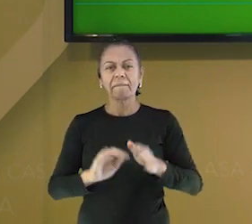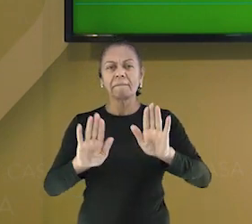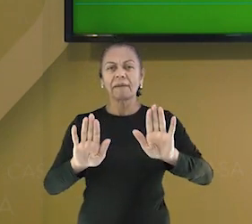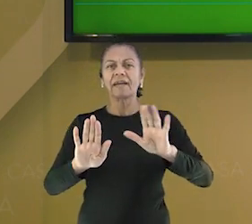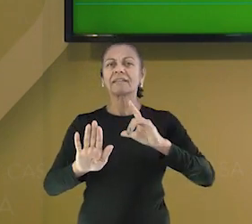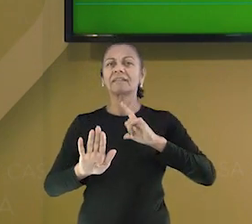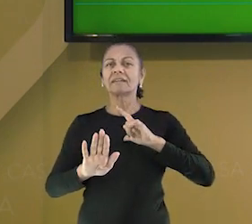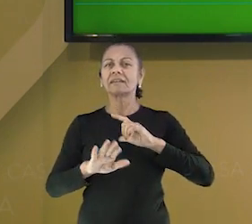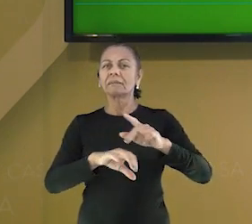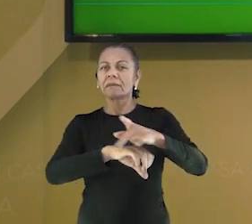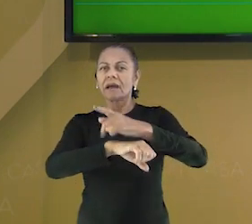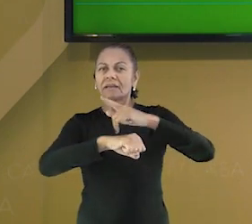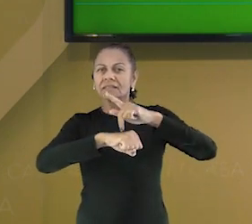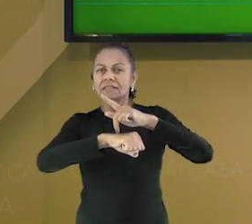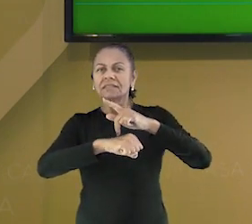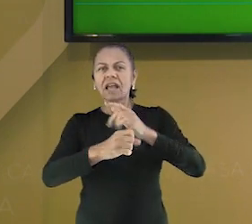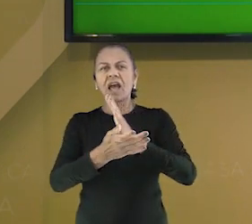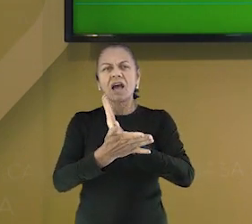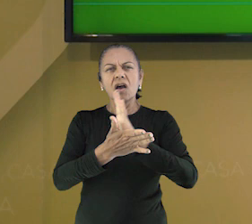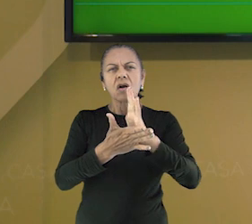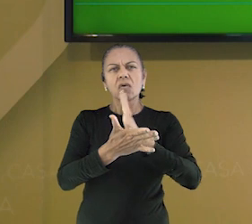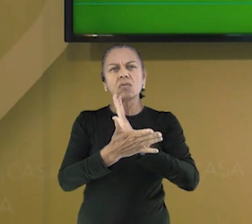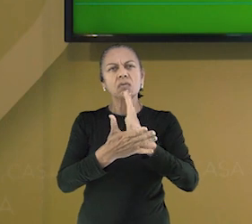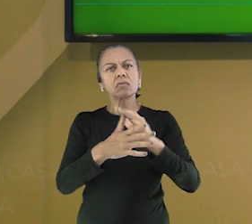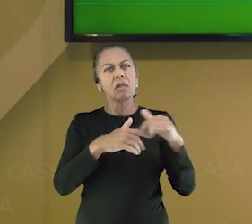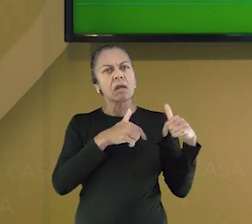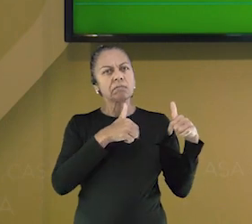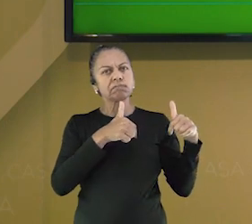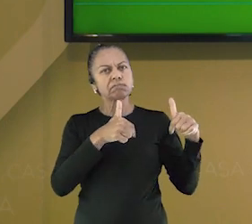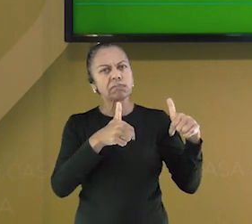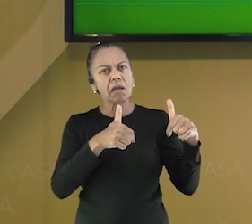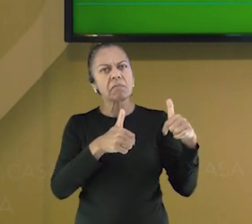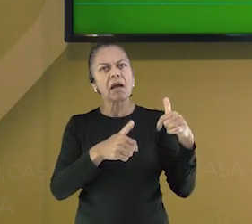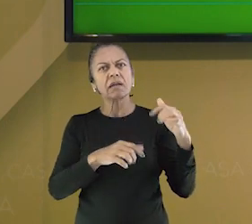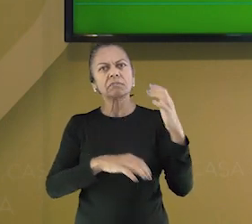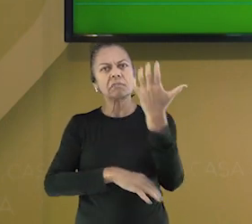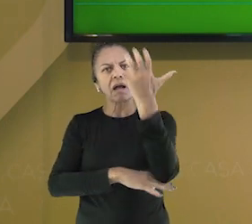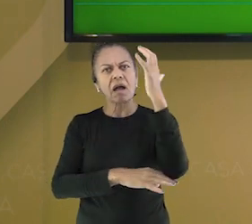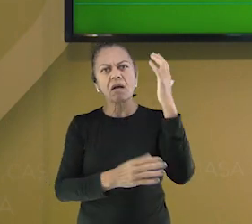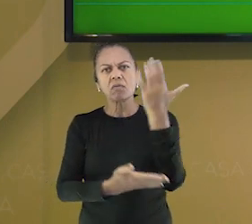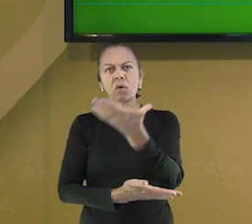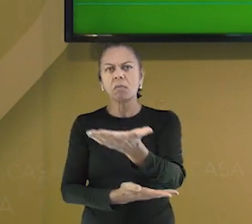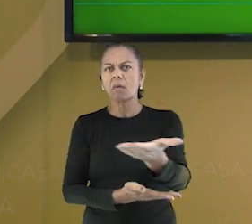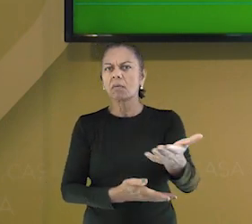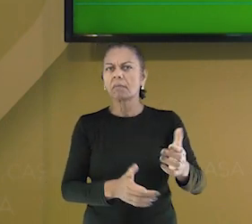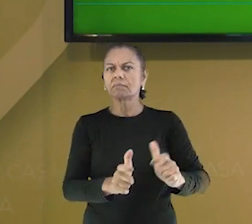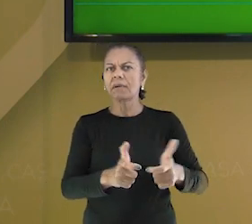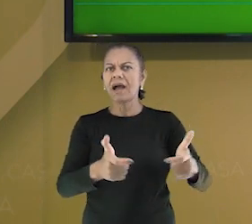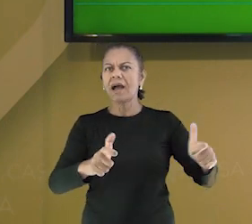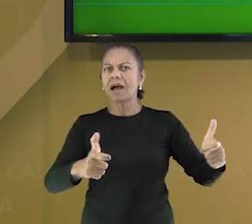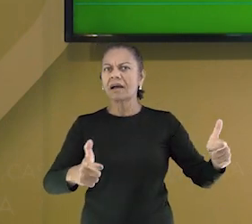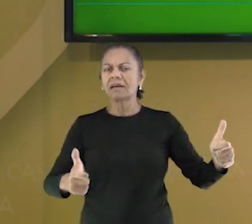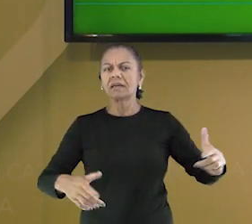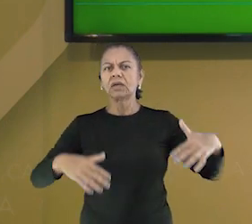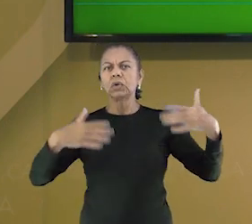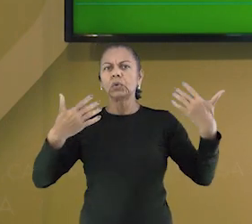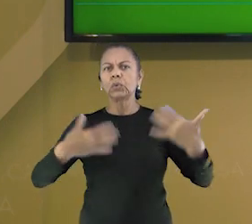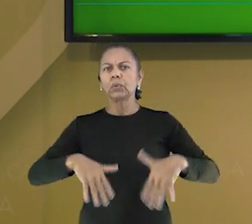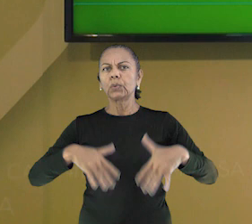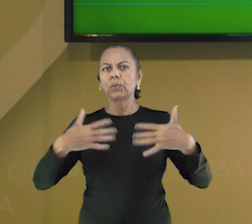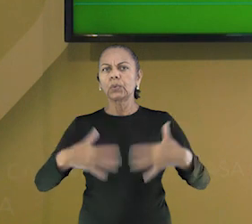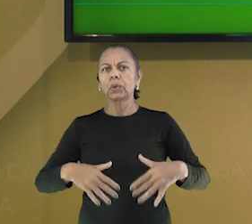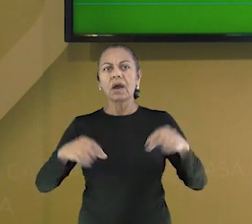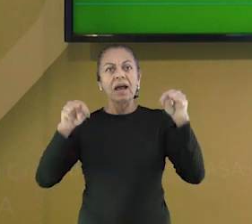em alguns países, algumas práticas são mais intensas e acabam causando sua aceleração. No caso do Brasil, a